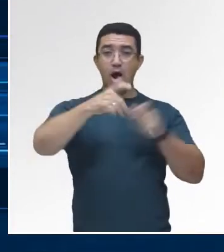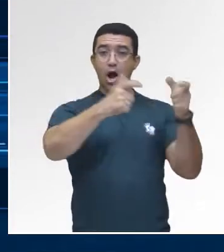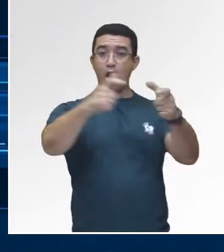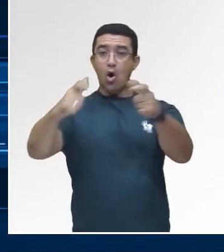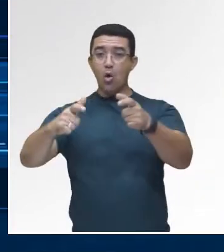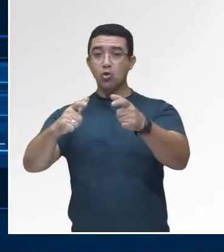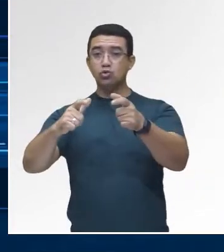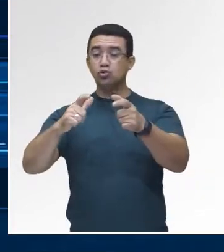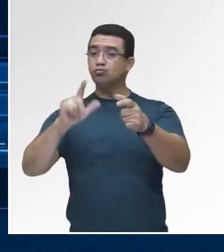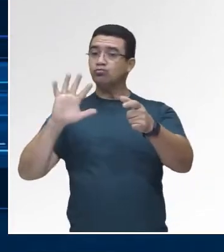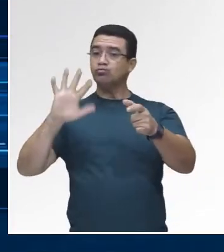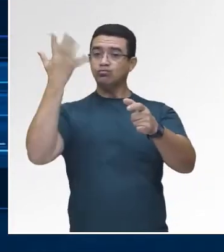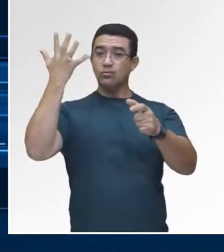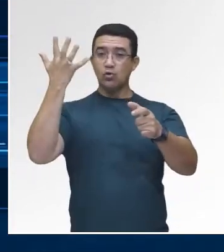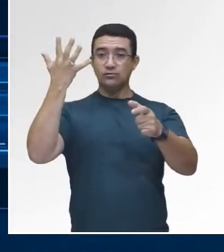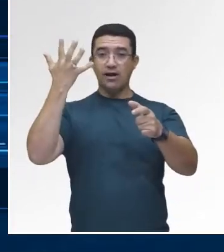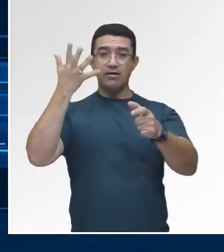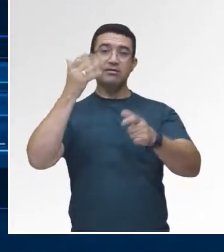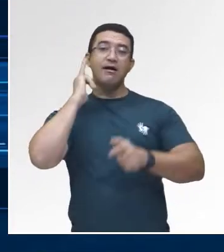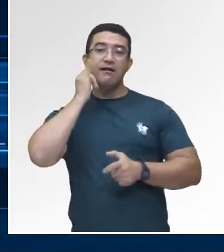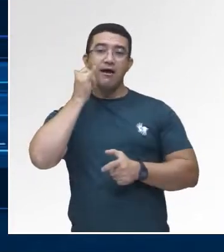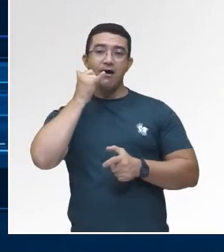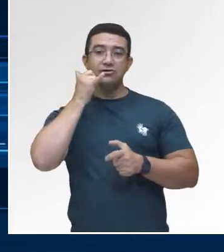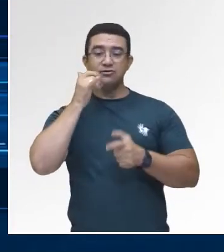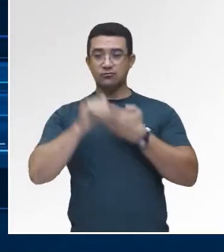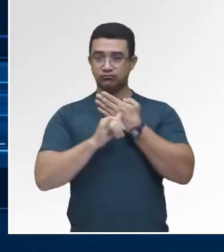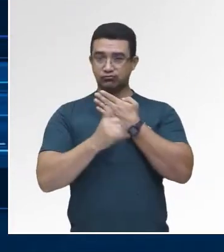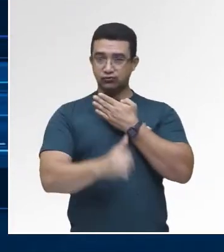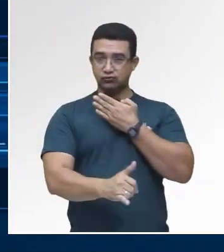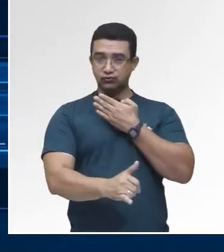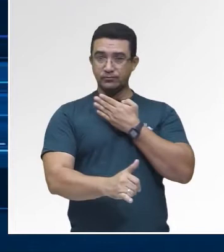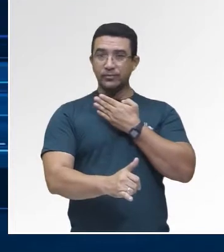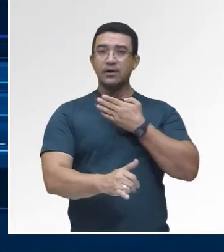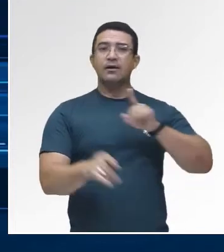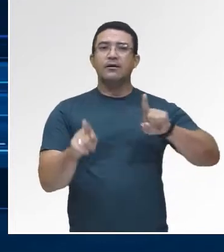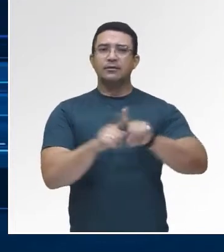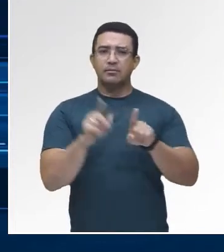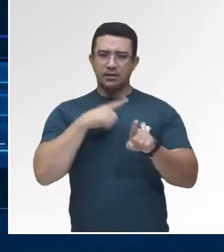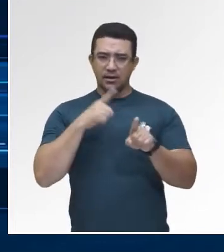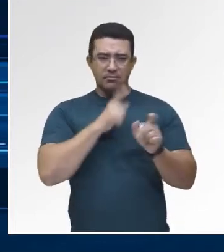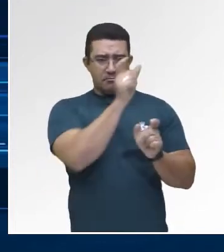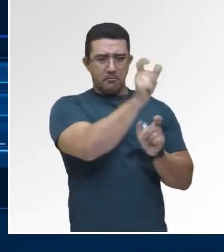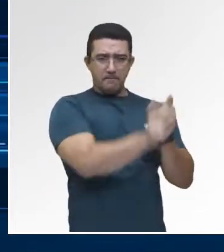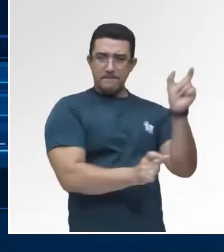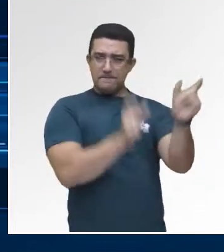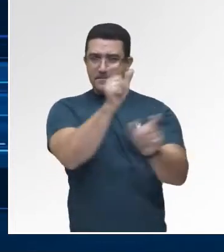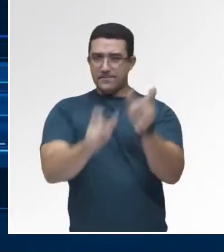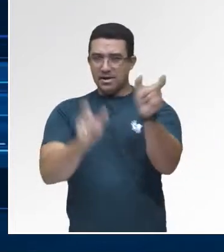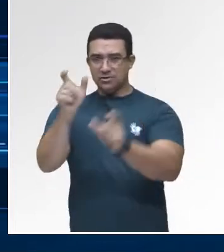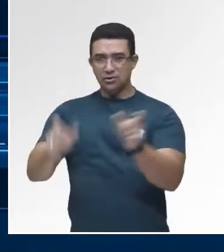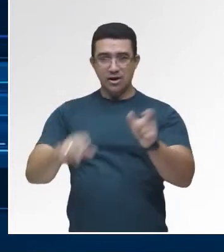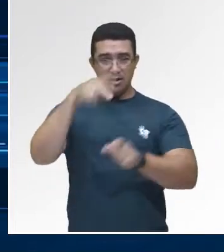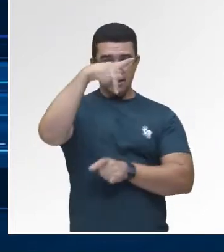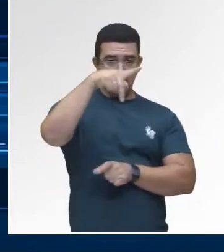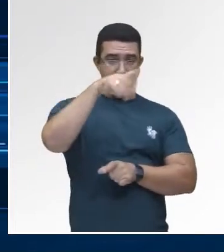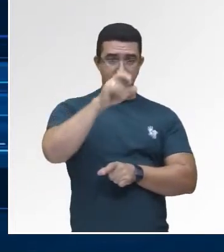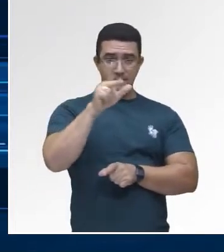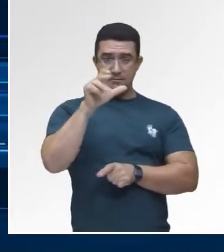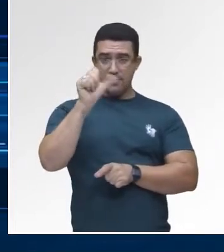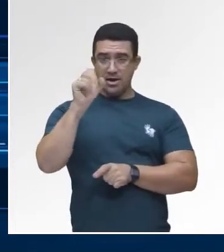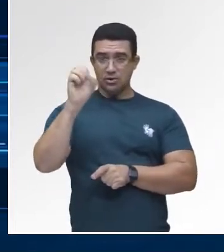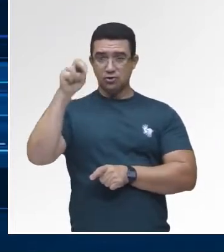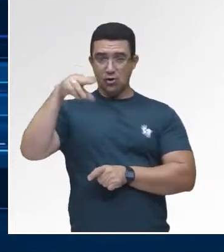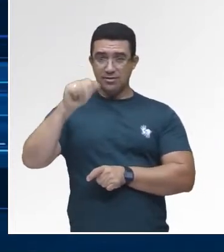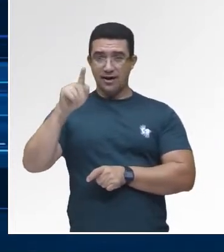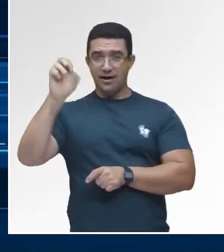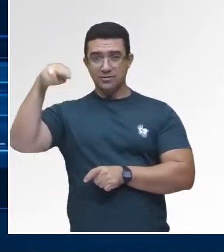a ação da história, da narrativa se passa. Temos os personagens, que são aqueles que fazem parte da ação ali da história, do